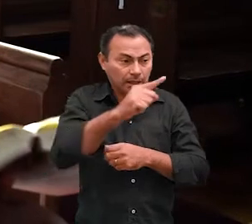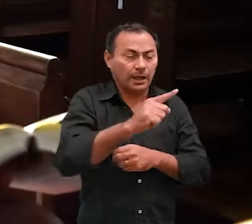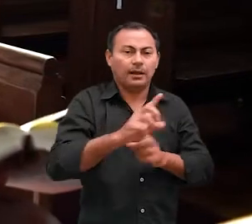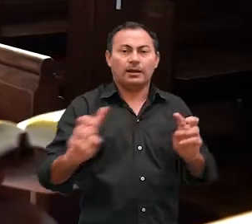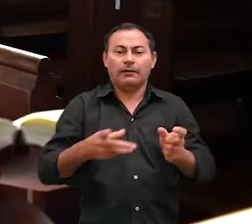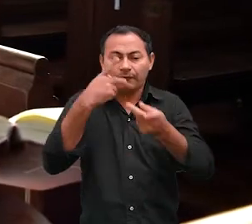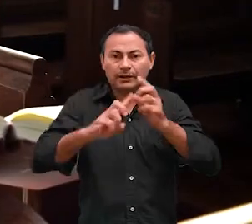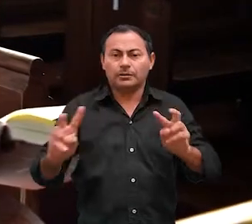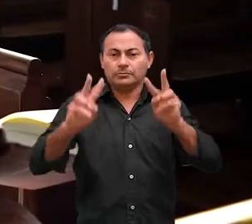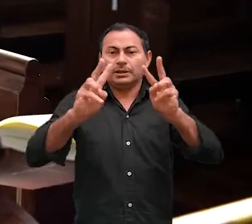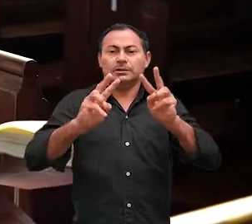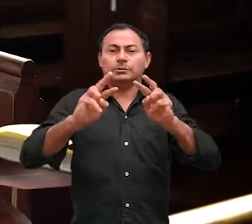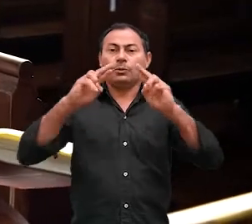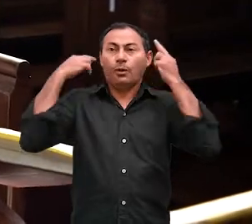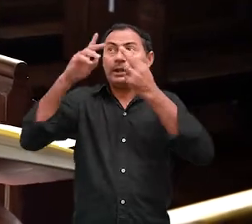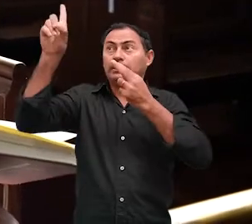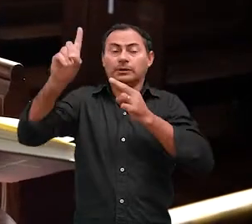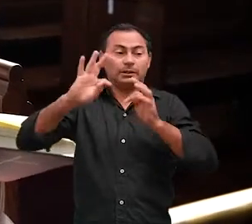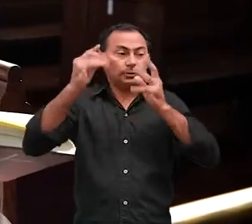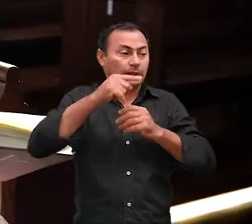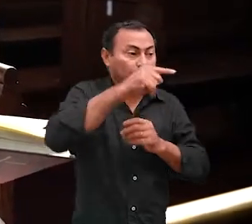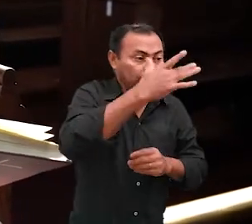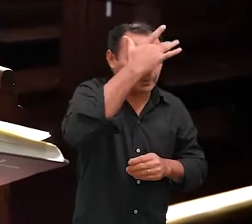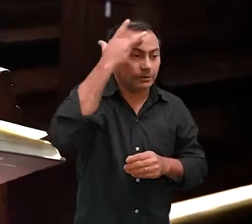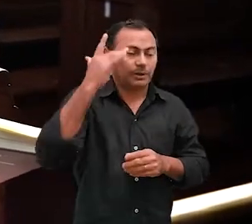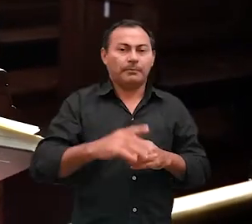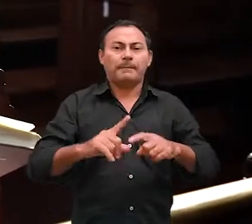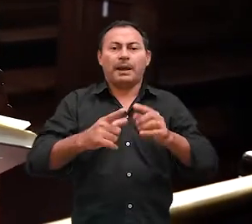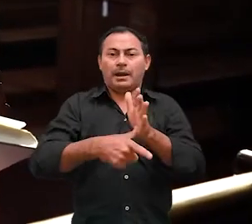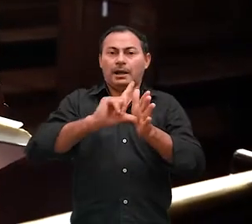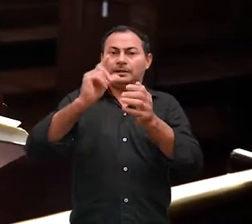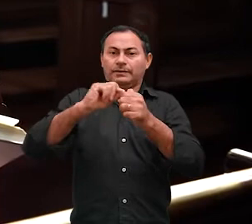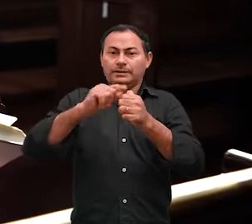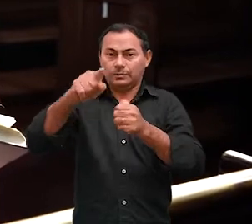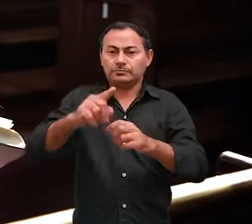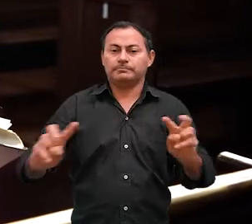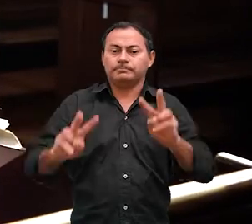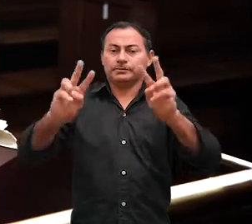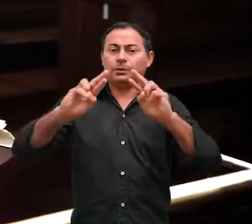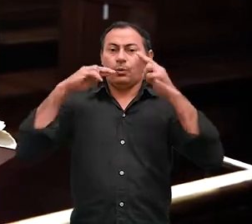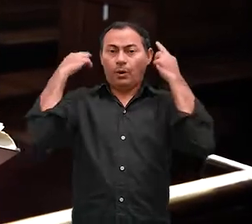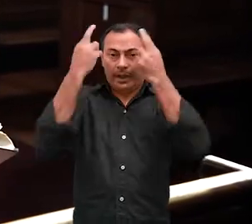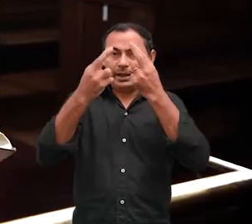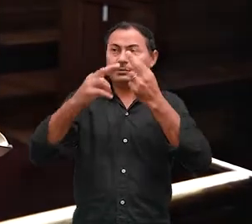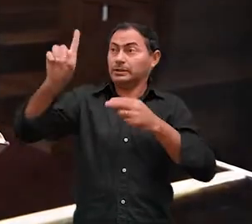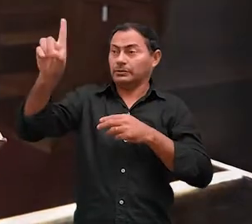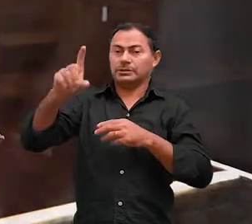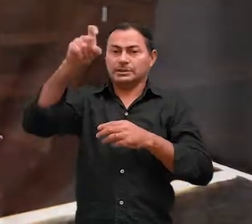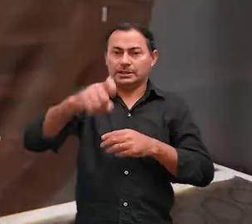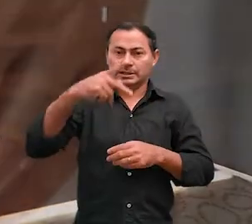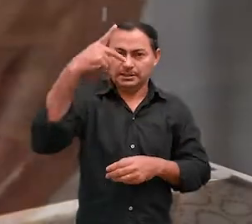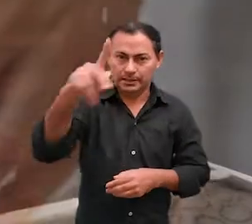falar dos valores do reino para toda aquela gente mas é claro que antes de fazer isso você precisa que os valores do reino você